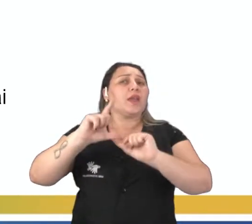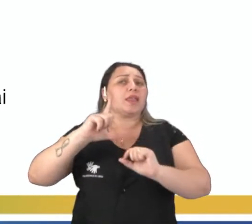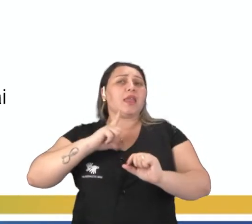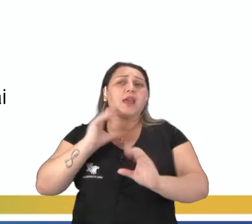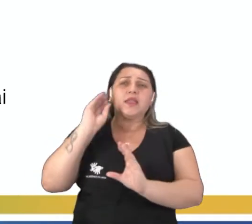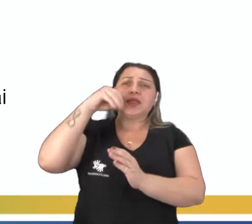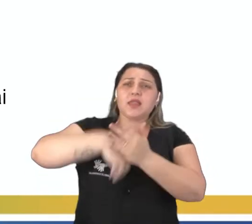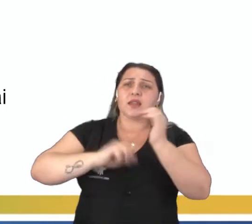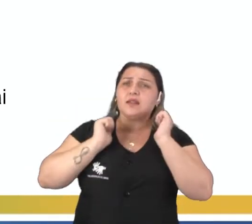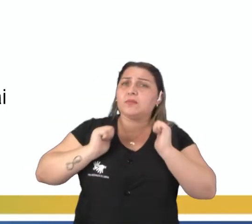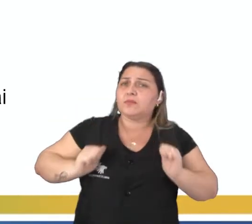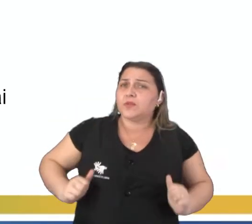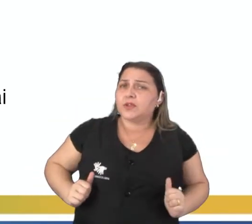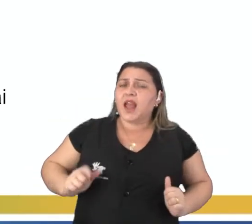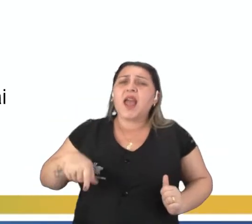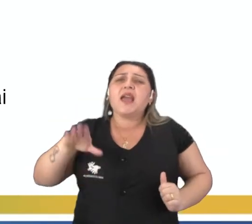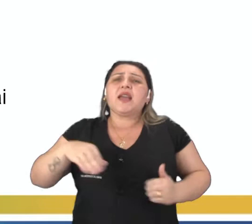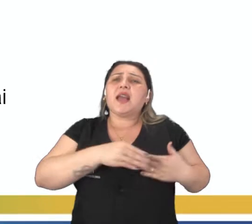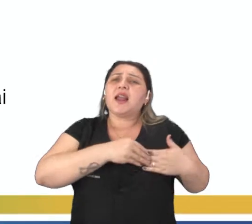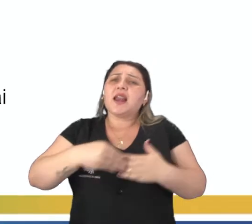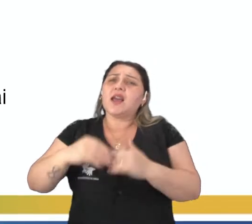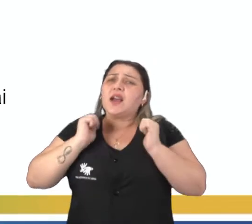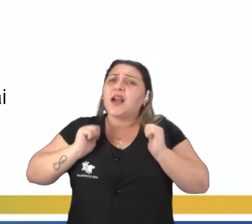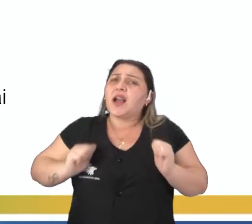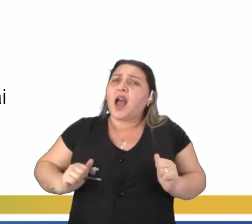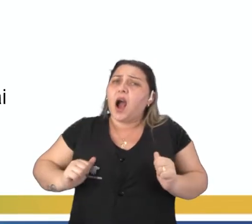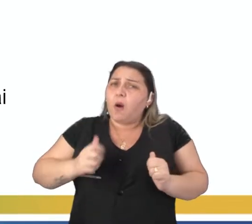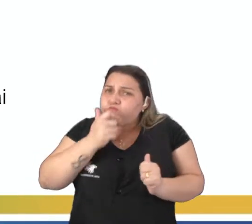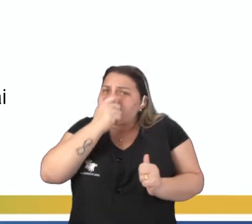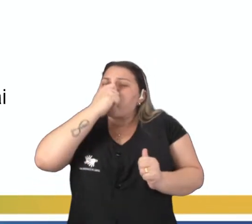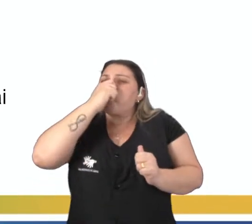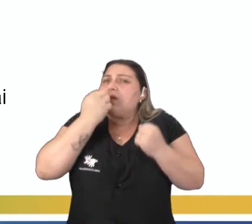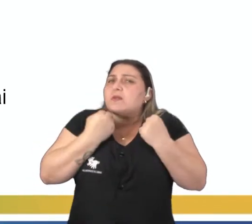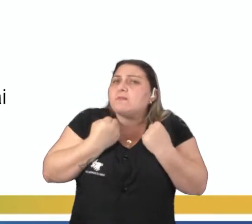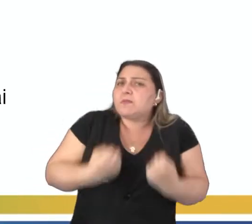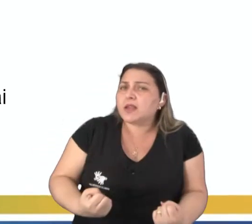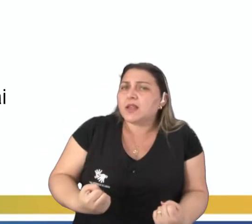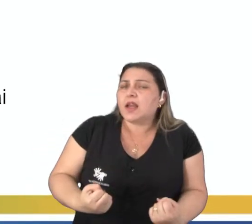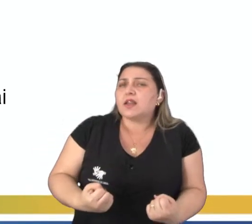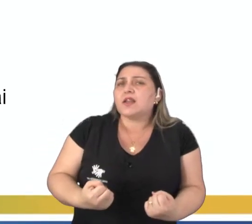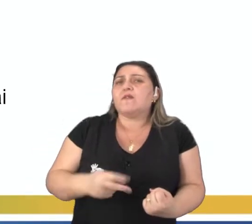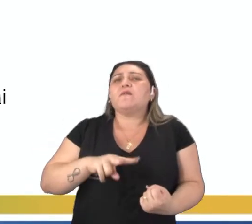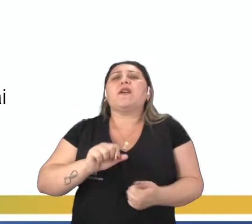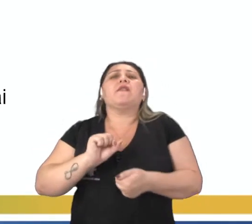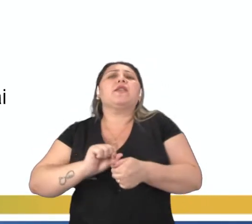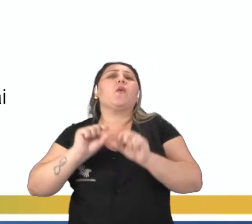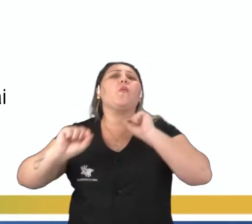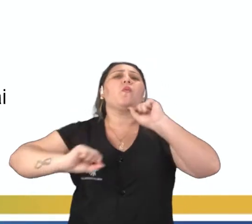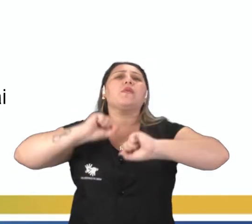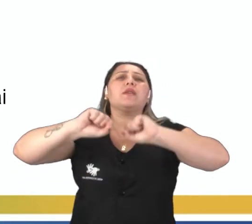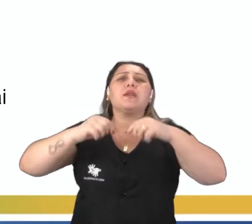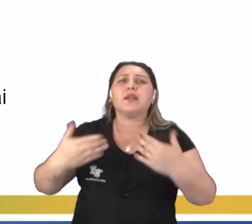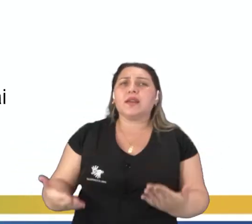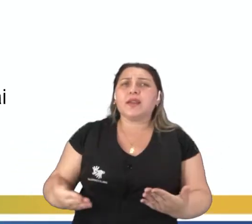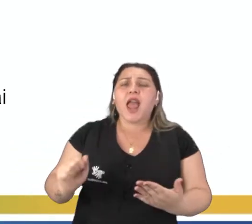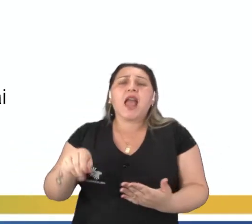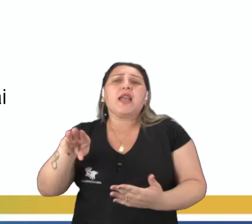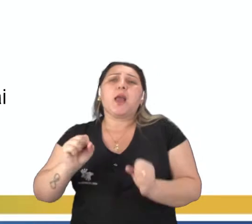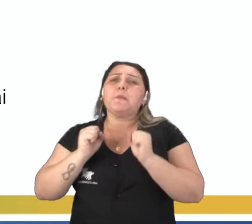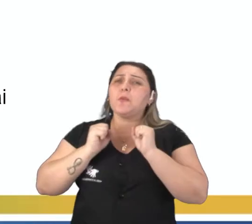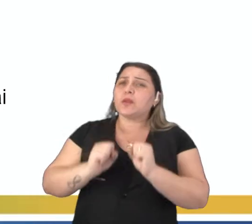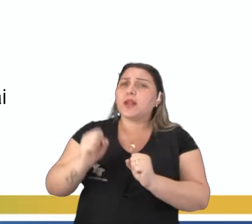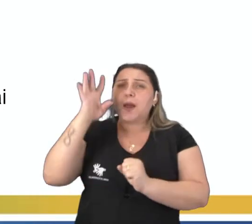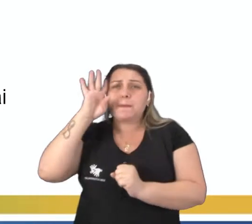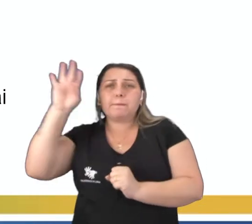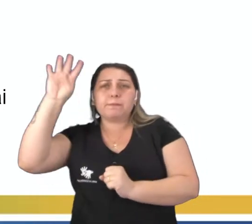na mochila? Quem carrega uma mochila cheia, pesada, geralmente vai fazer o quê? Quem